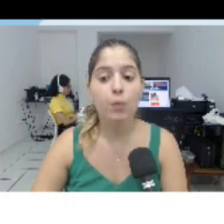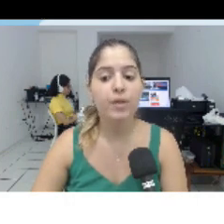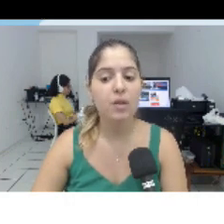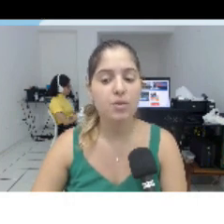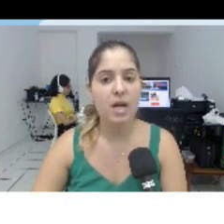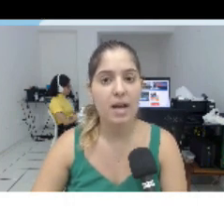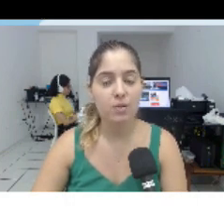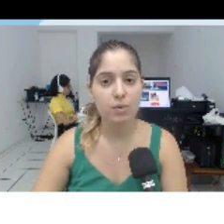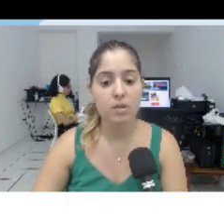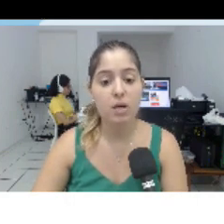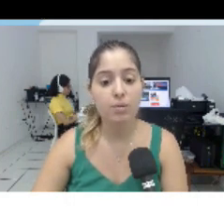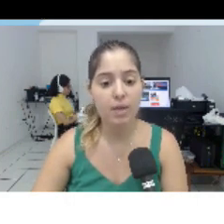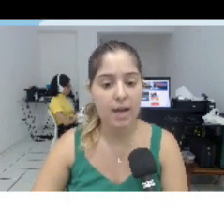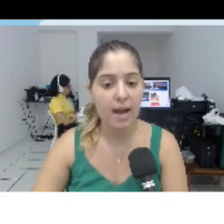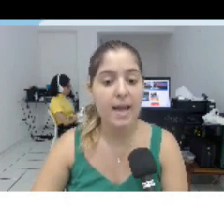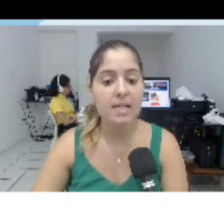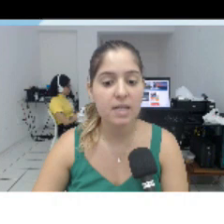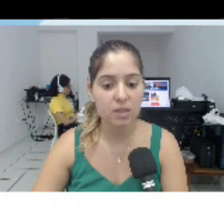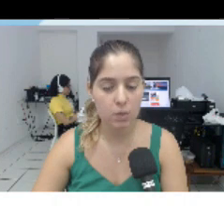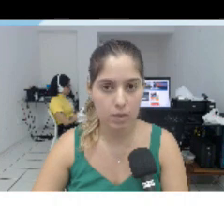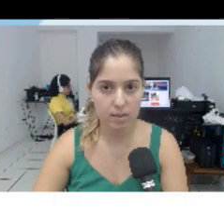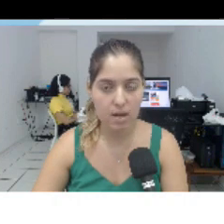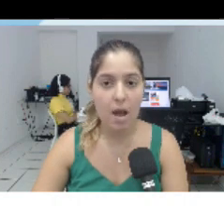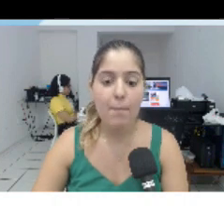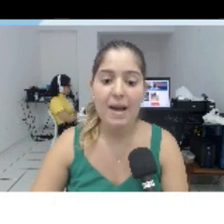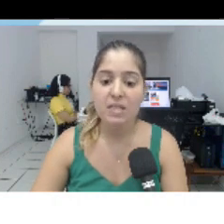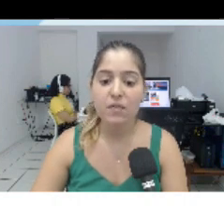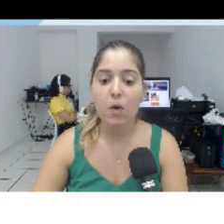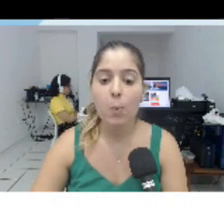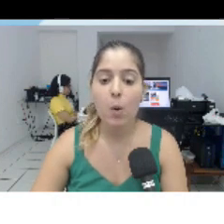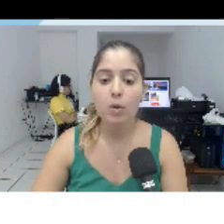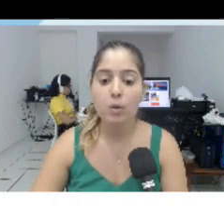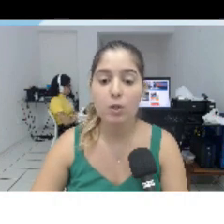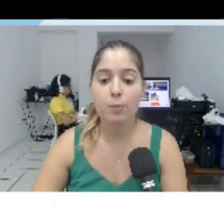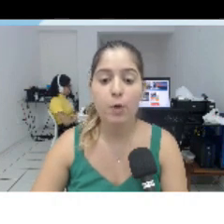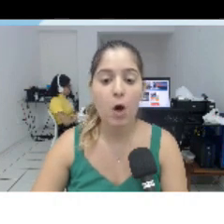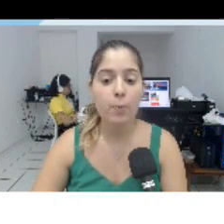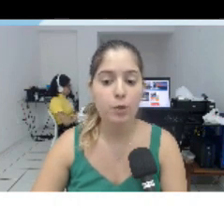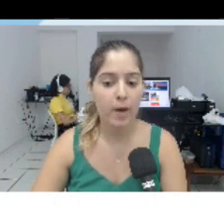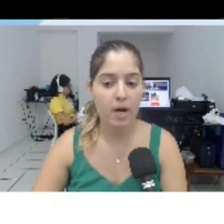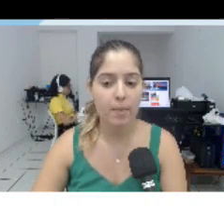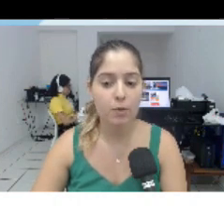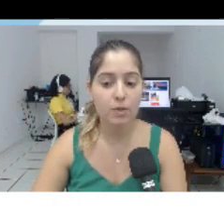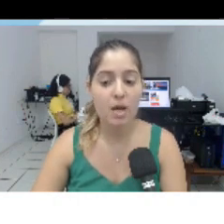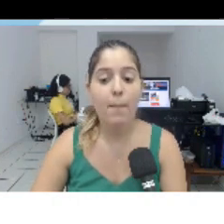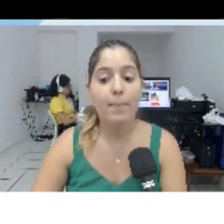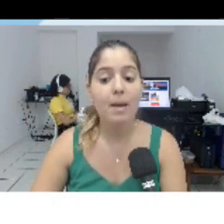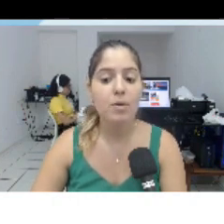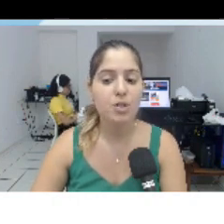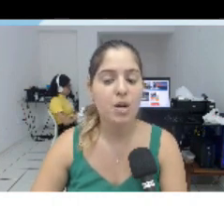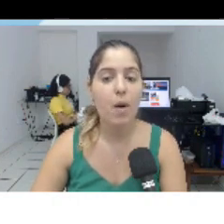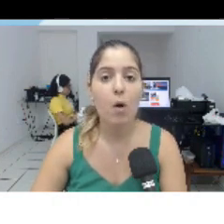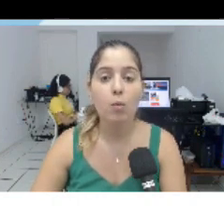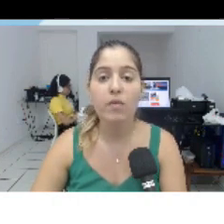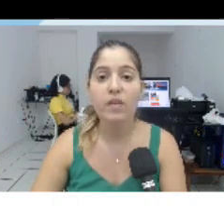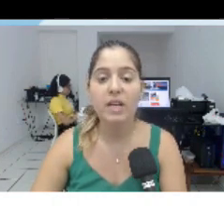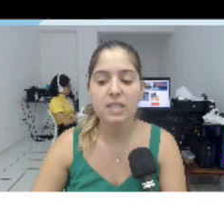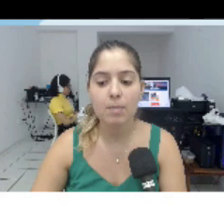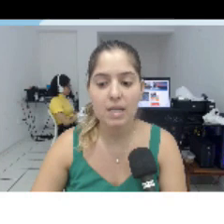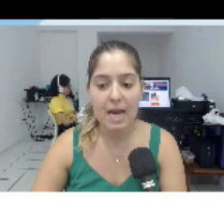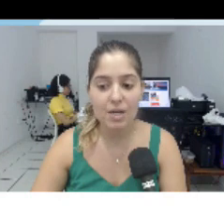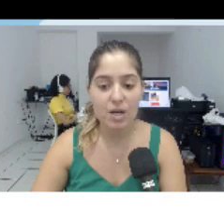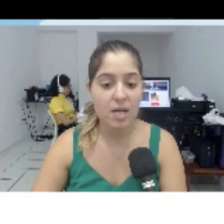substituirá o teto de gastos não terá exceções, mas informou que os próprios parâmetros permitirão